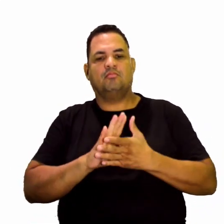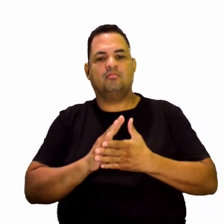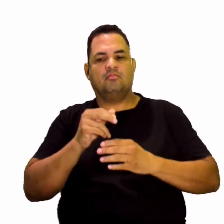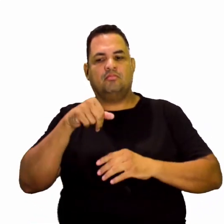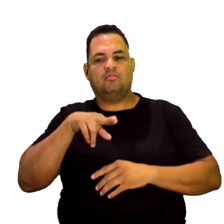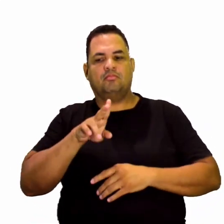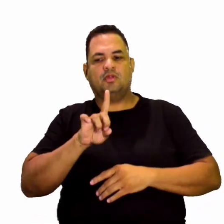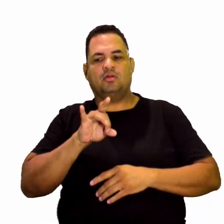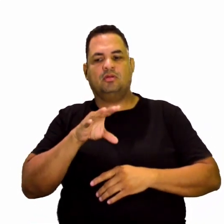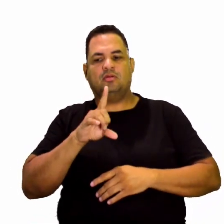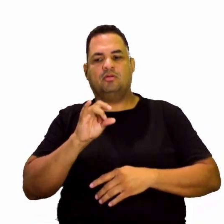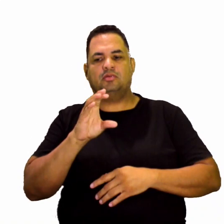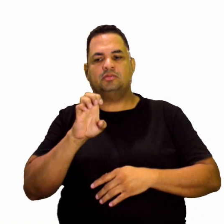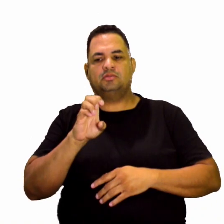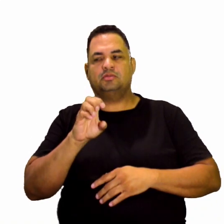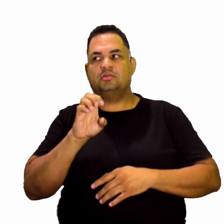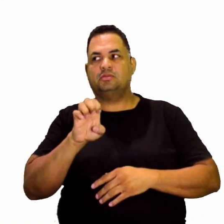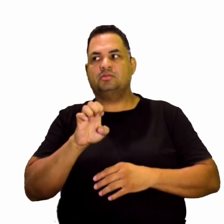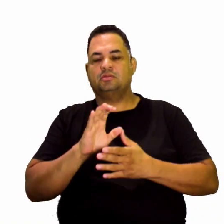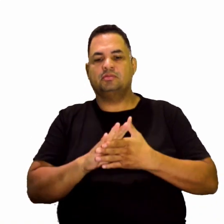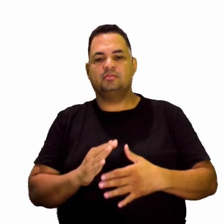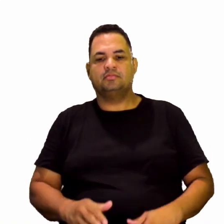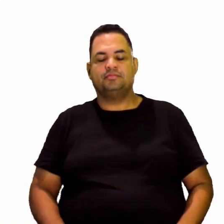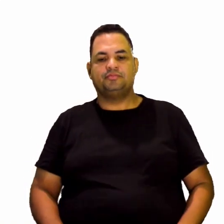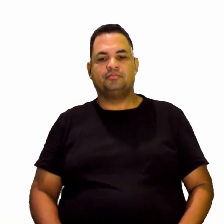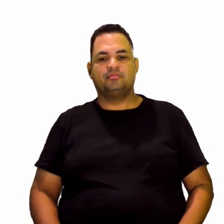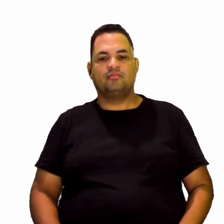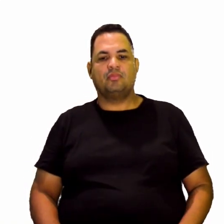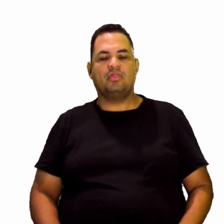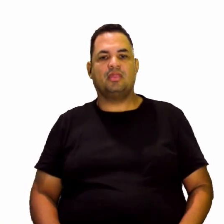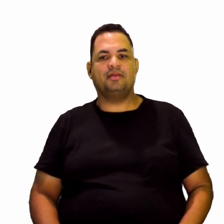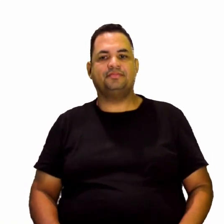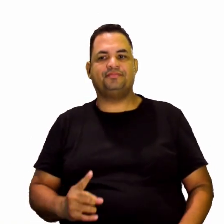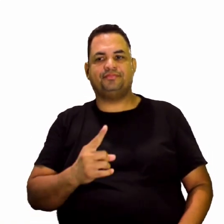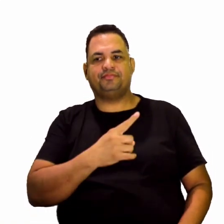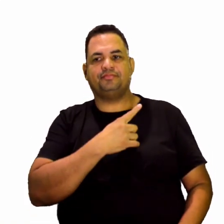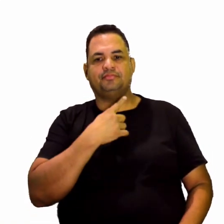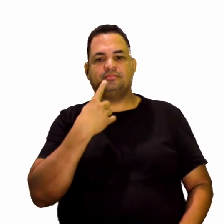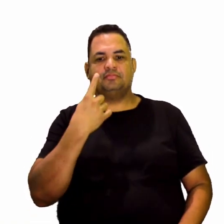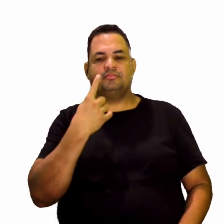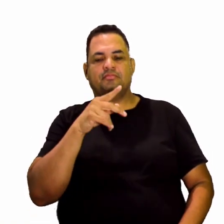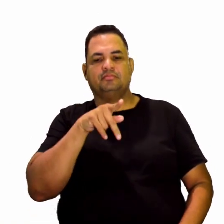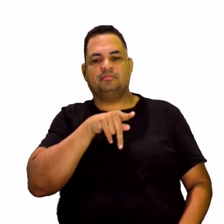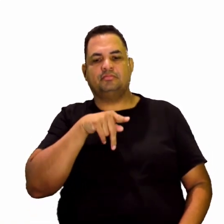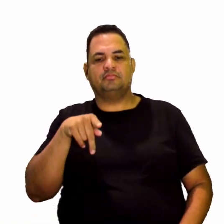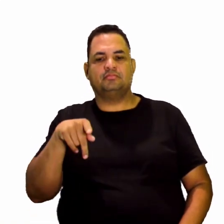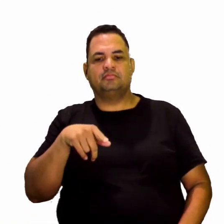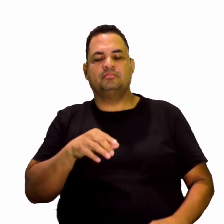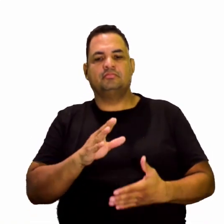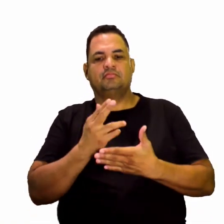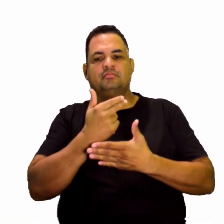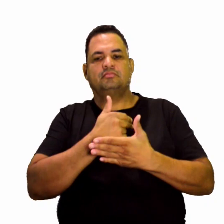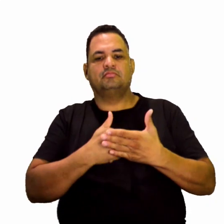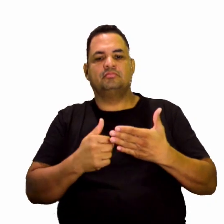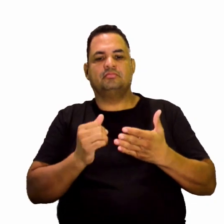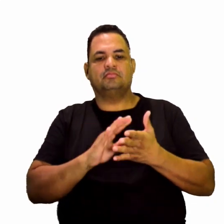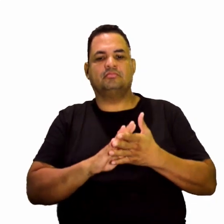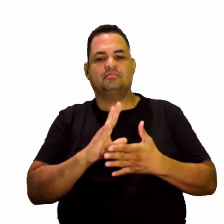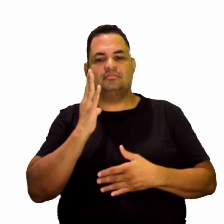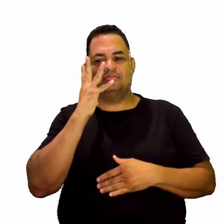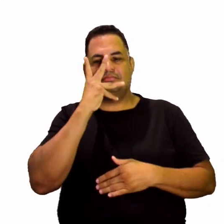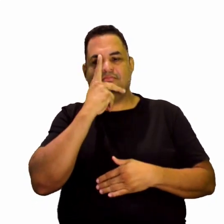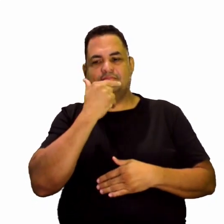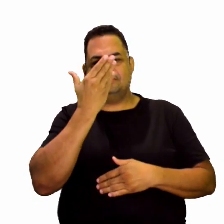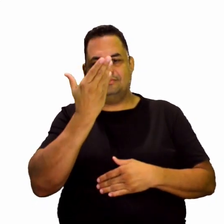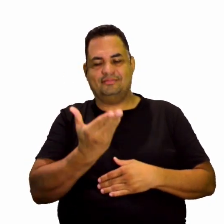no nucleóide. Então, pessoal, nós vimos, a professora até desenhou ali, lembra? Tá lindo, né, que professor?